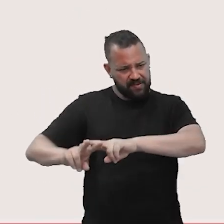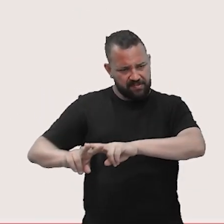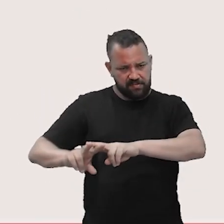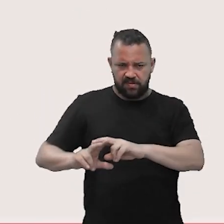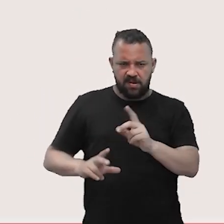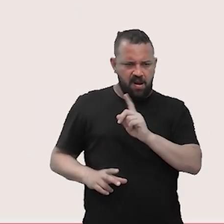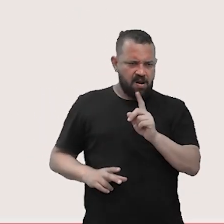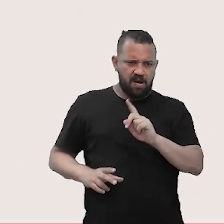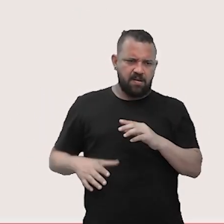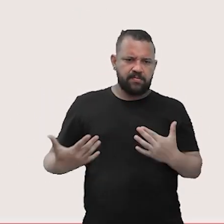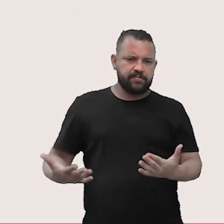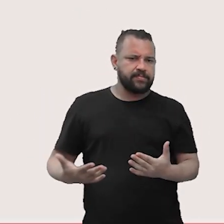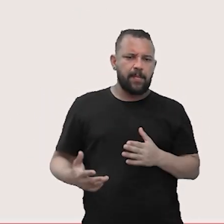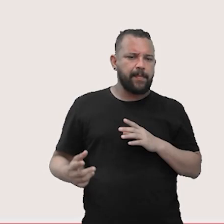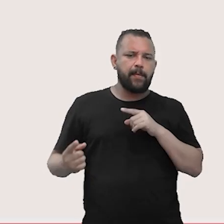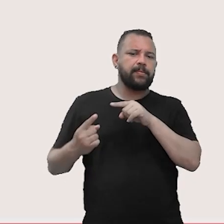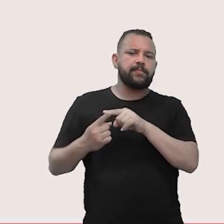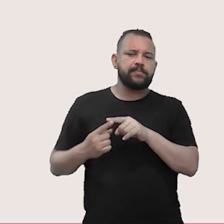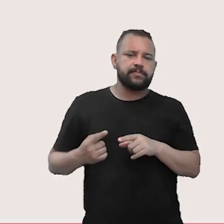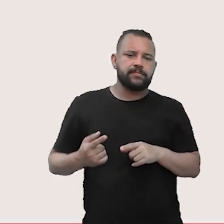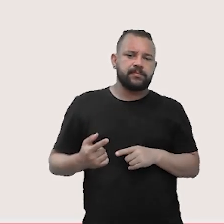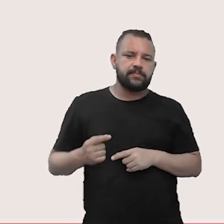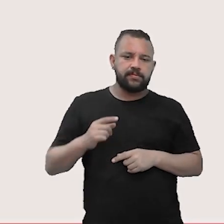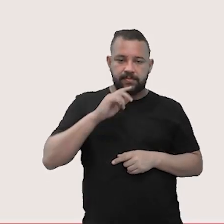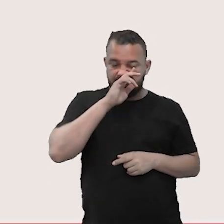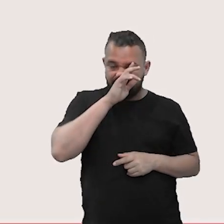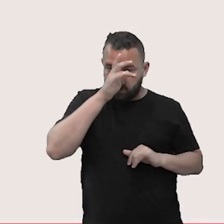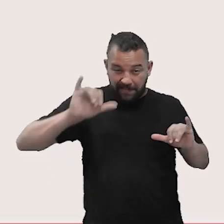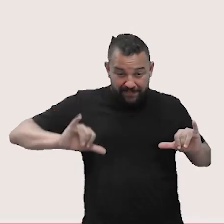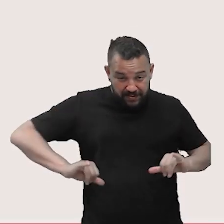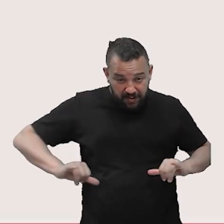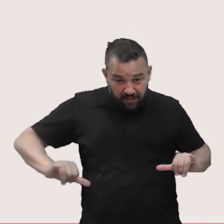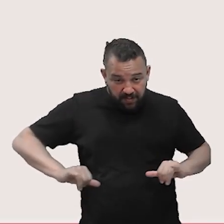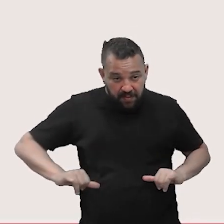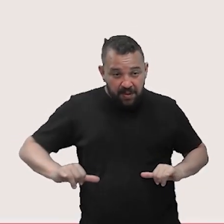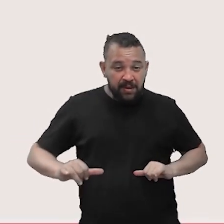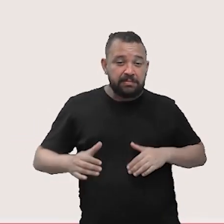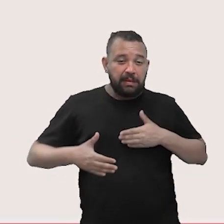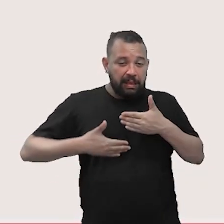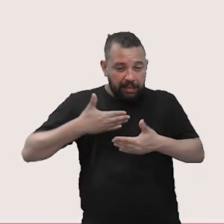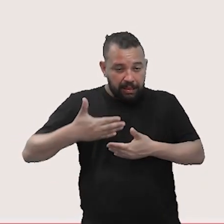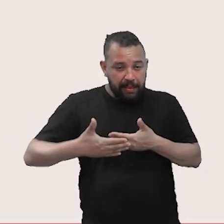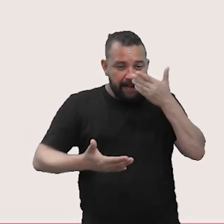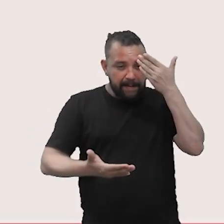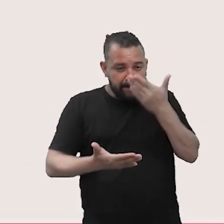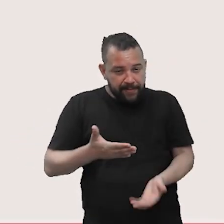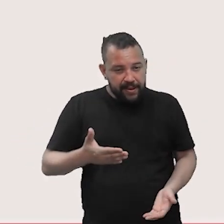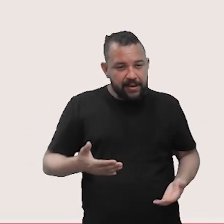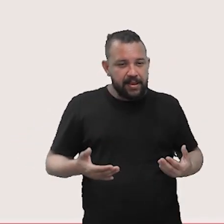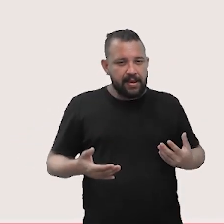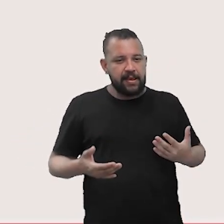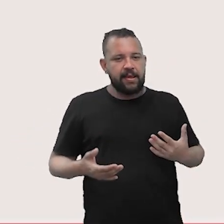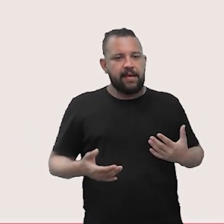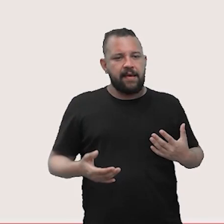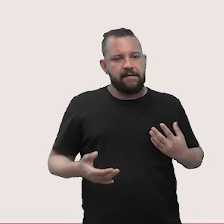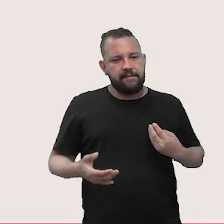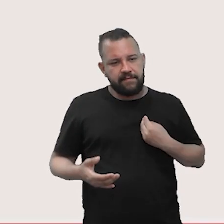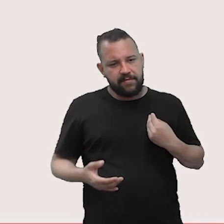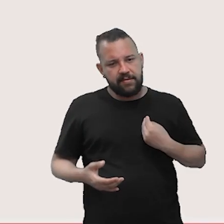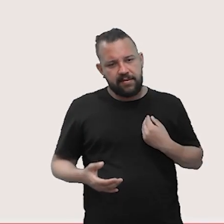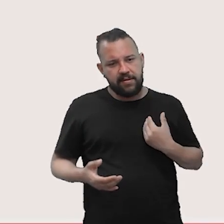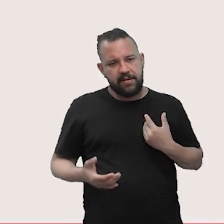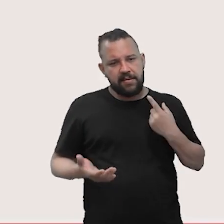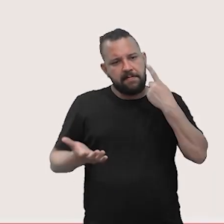não é? É sofrimento decorrente da perda de entes queridos. Olha, para marcar isso